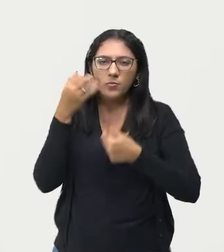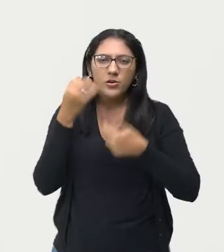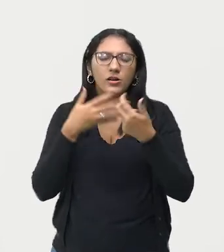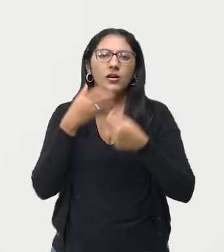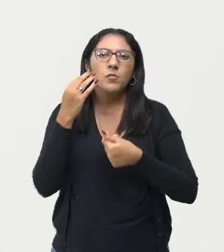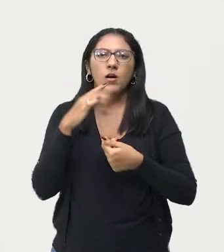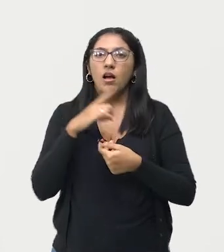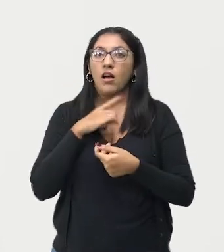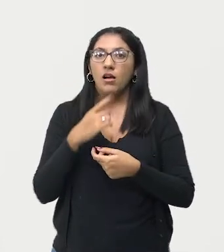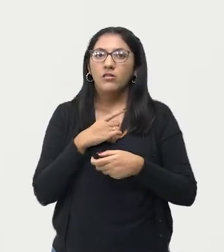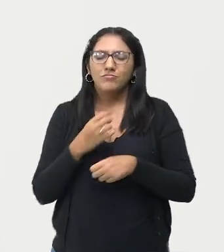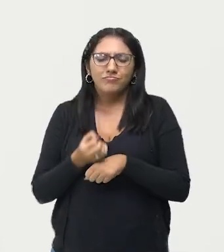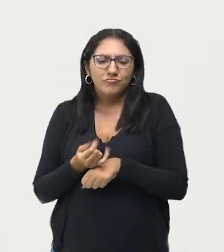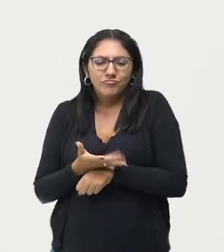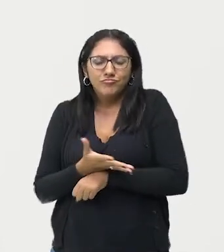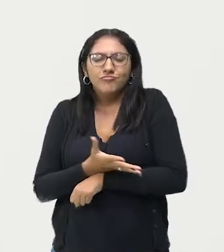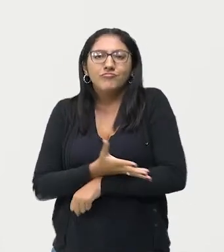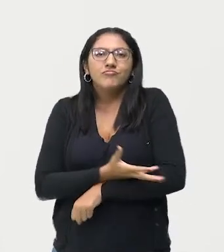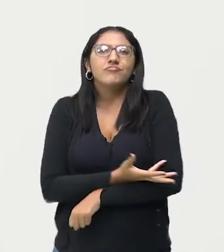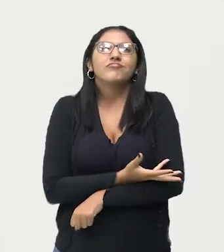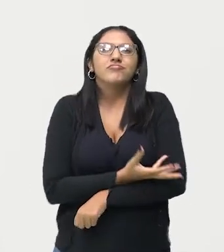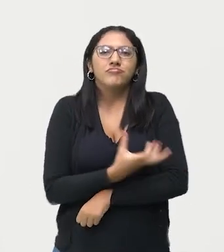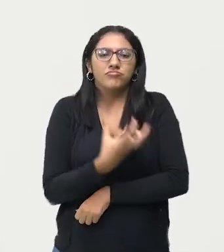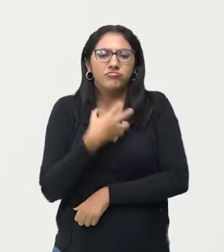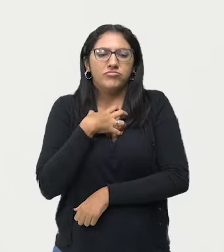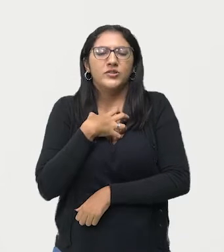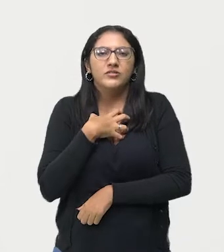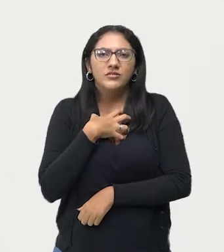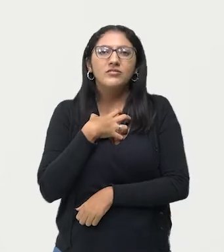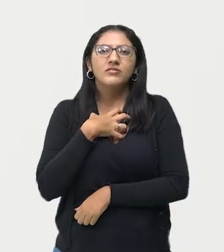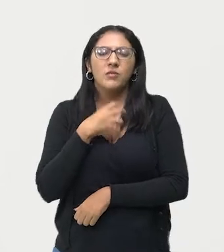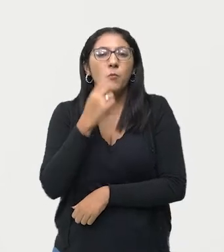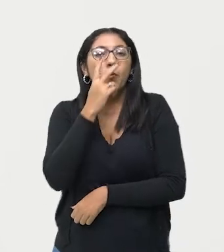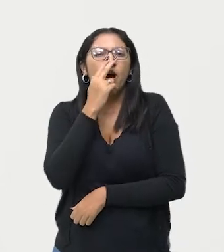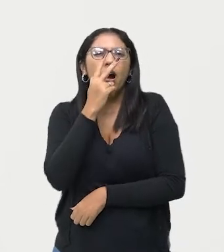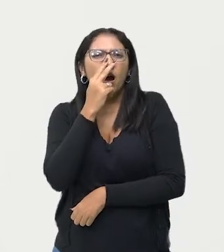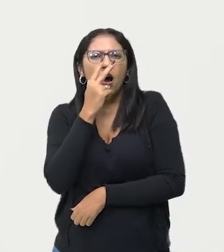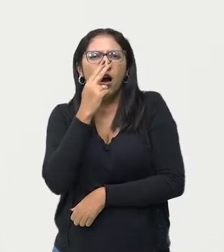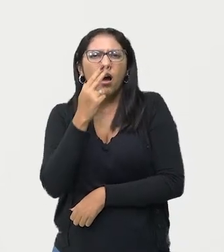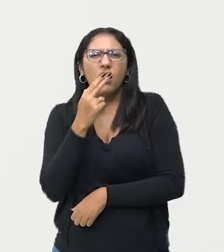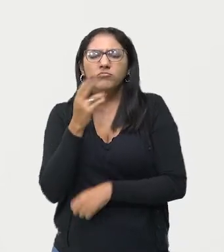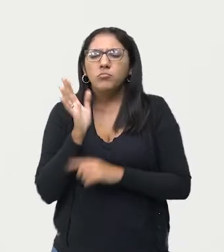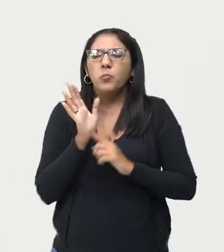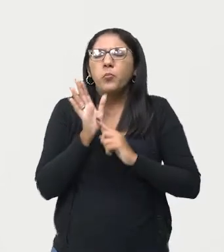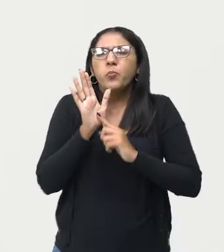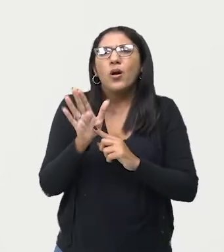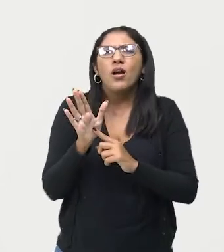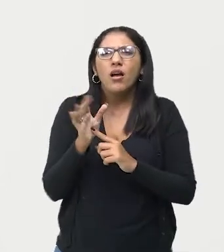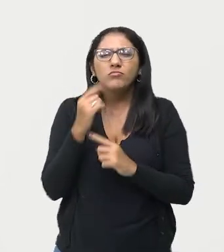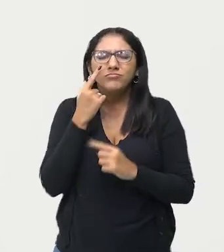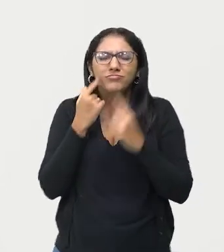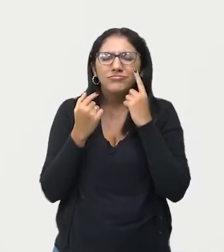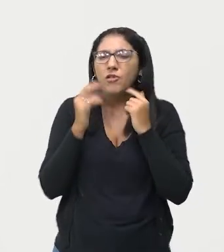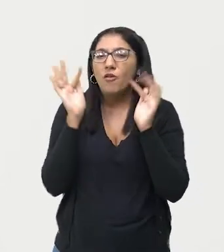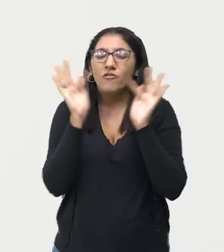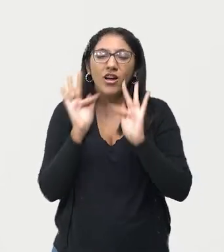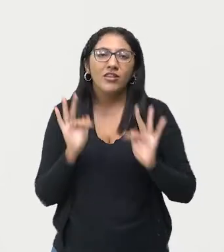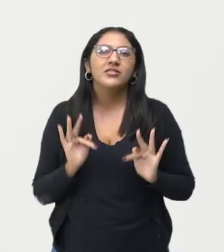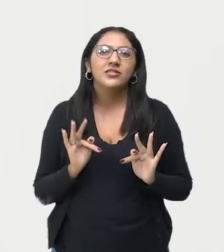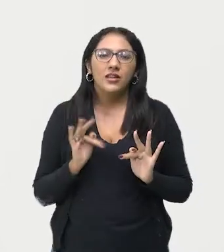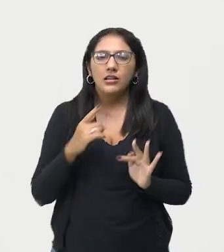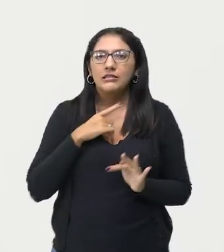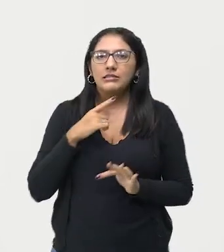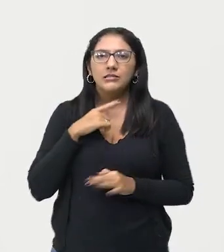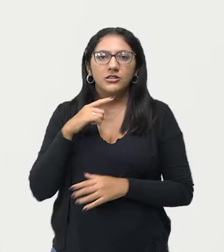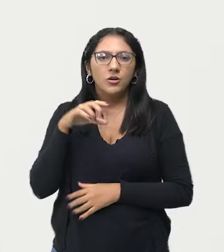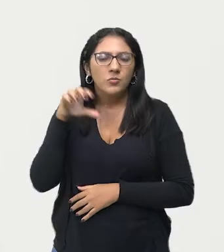ocorrida com um tom emotivo, querendo ali passar uma emoção para o seu telespectador ou para o seu ouvinte, no caso do